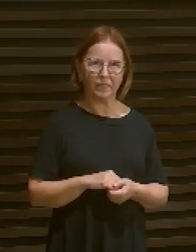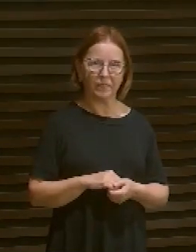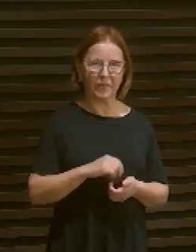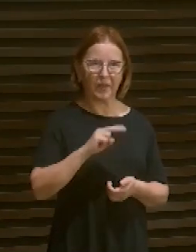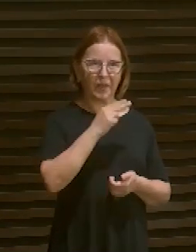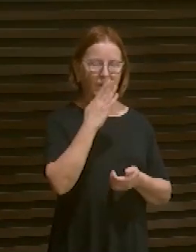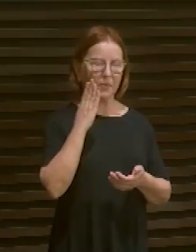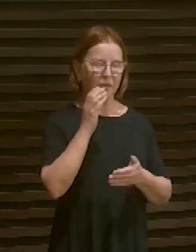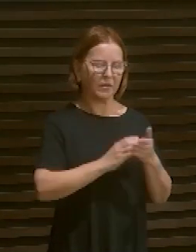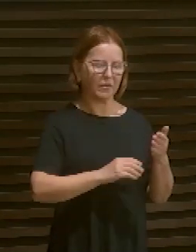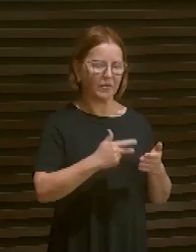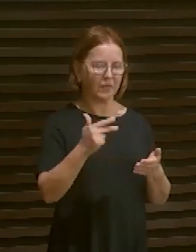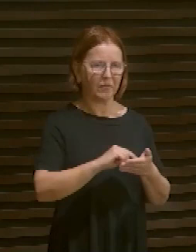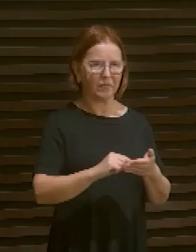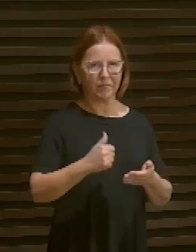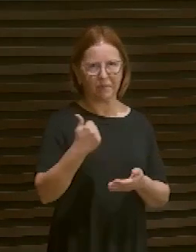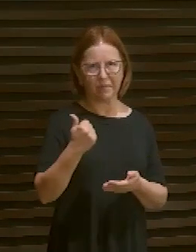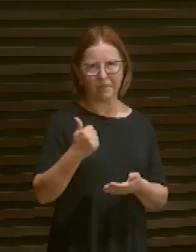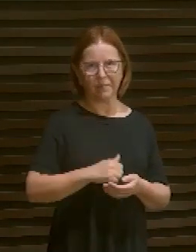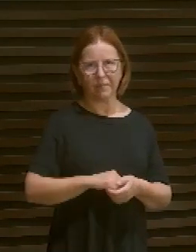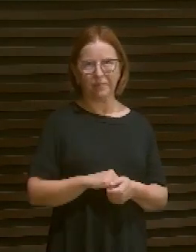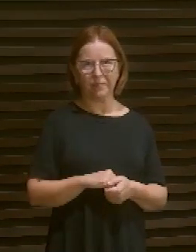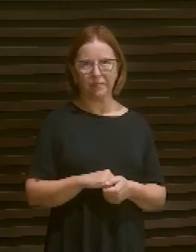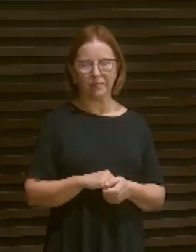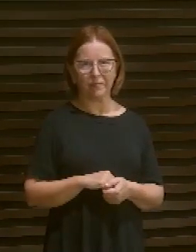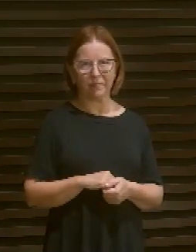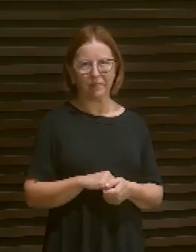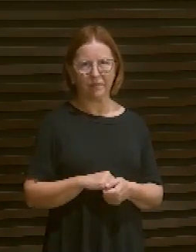Hebreus capítulo 3, verso 11.